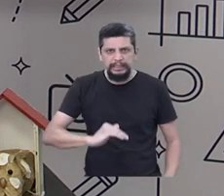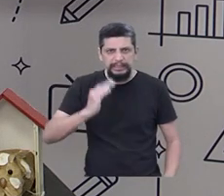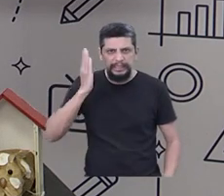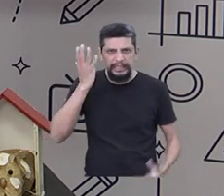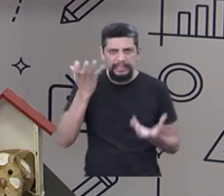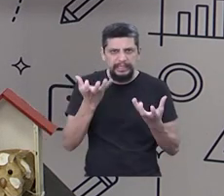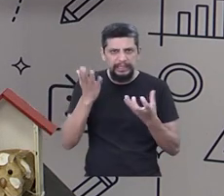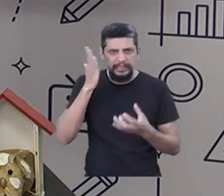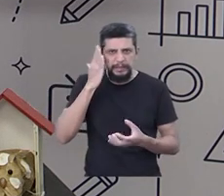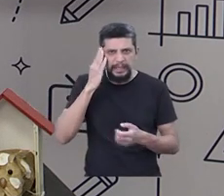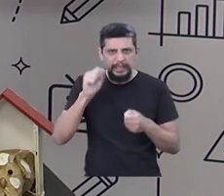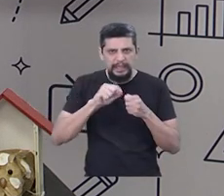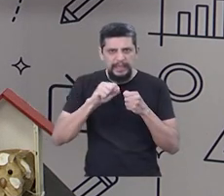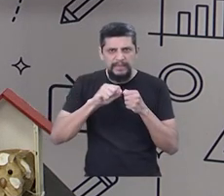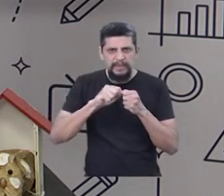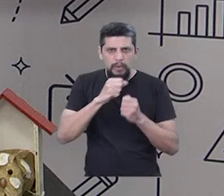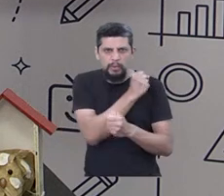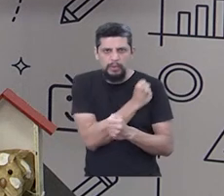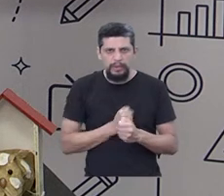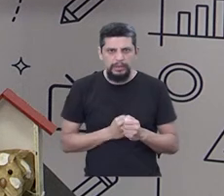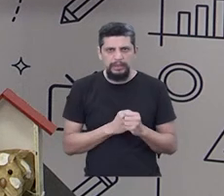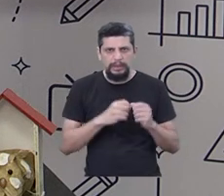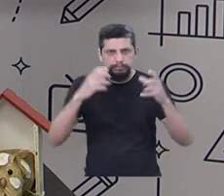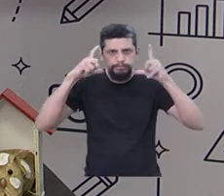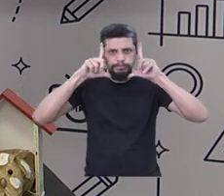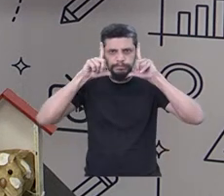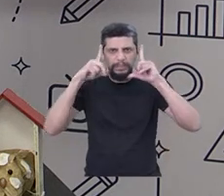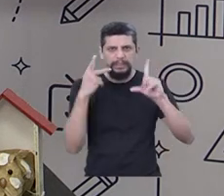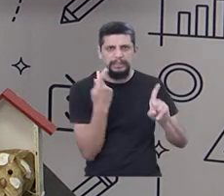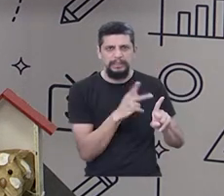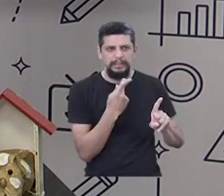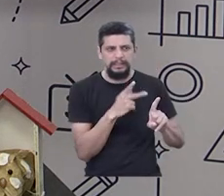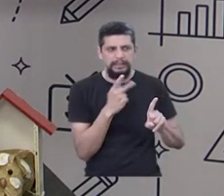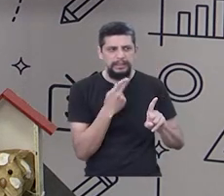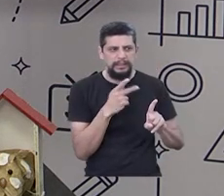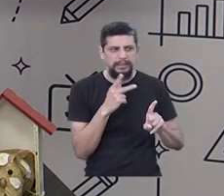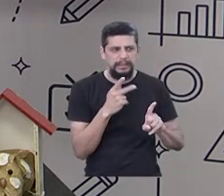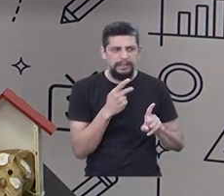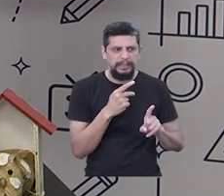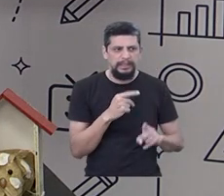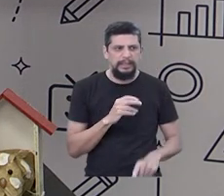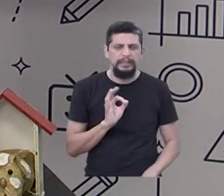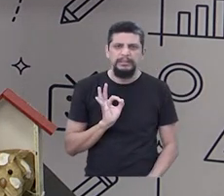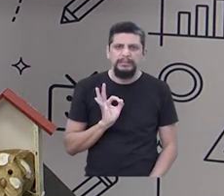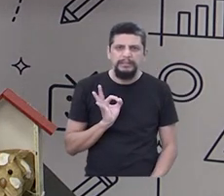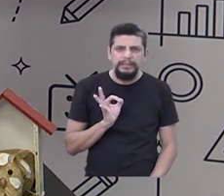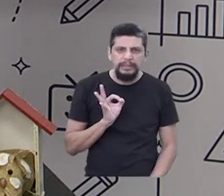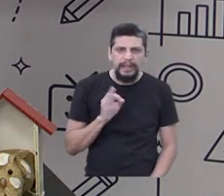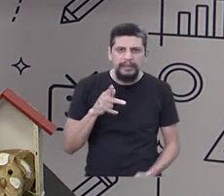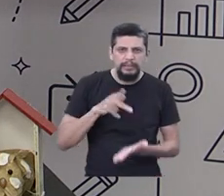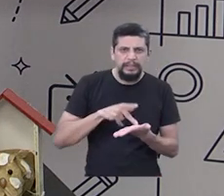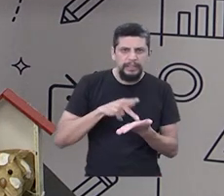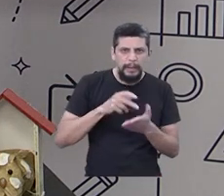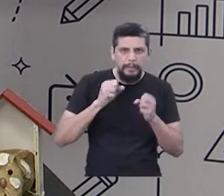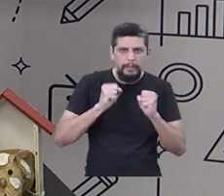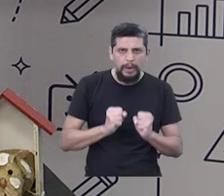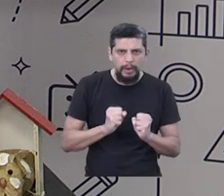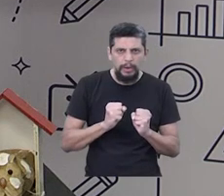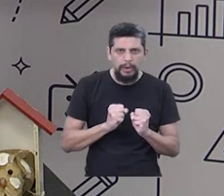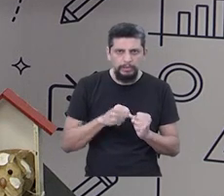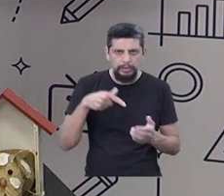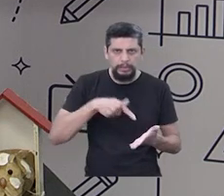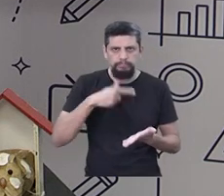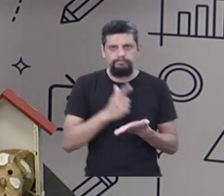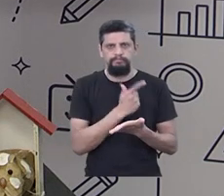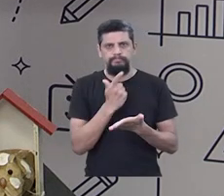queria saber quem tinha feito cocô na cabeça dela. É um cocô! Verdade! Então pode ser esse